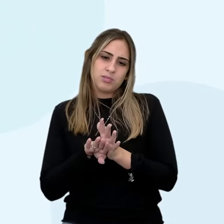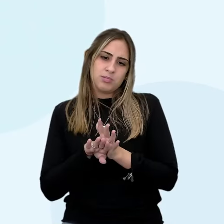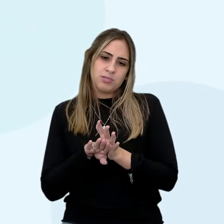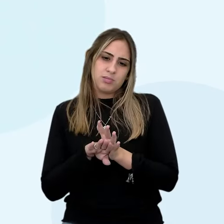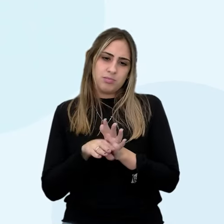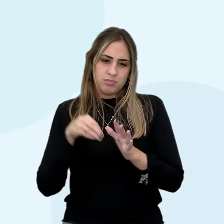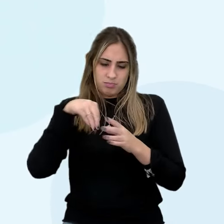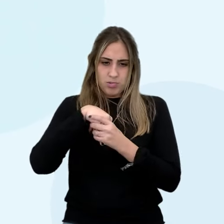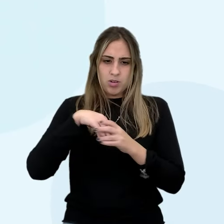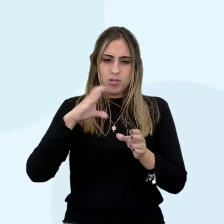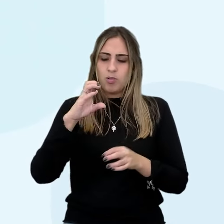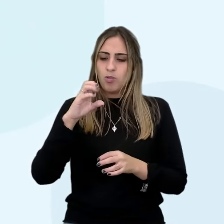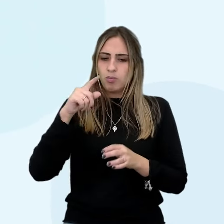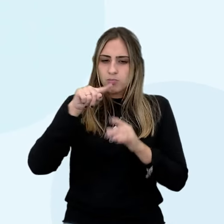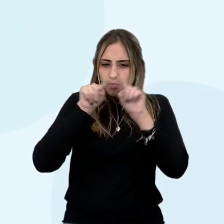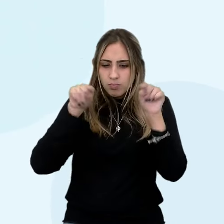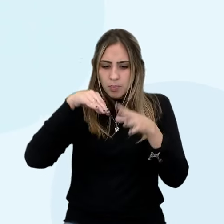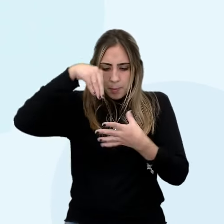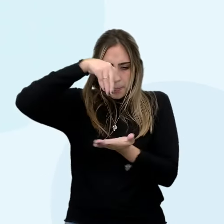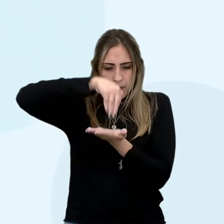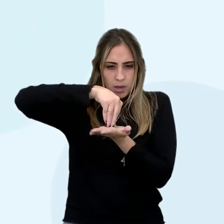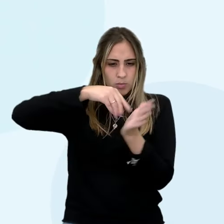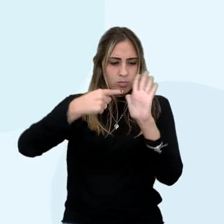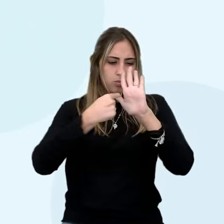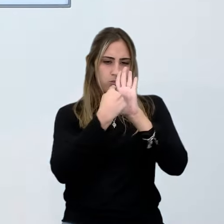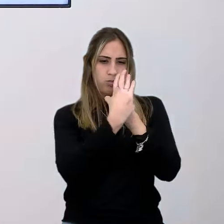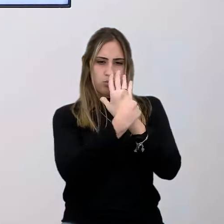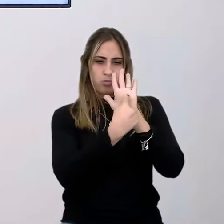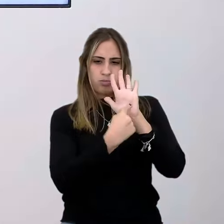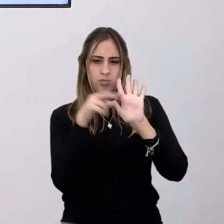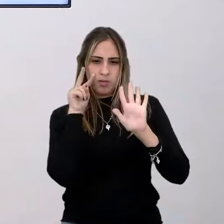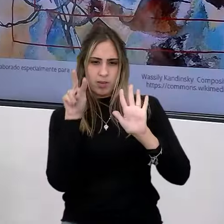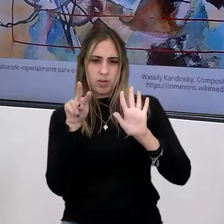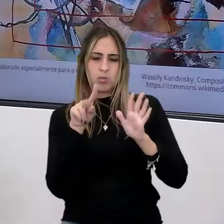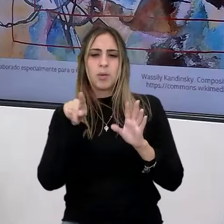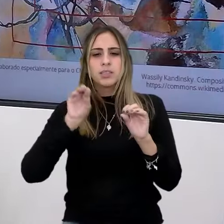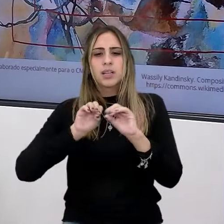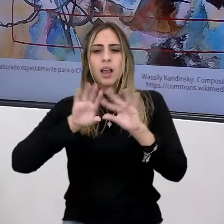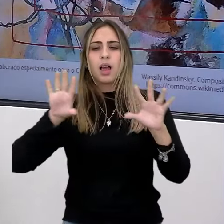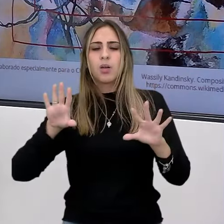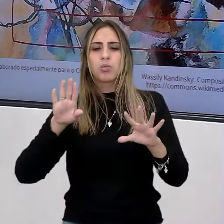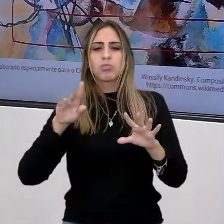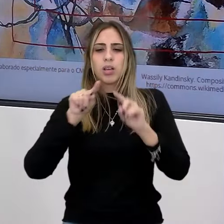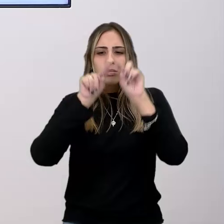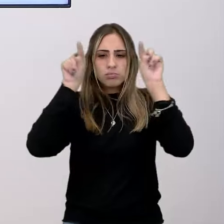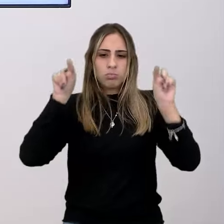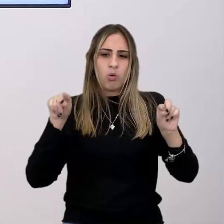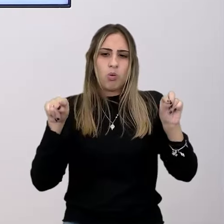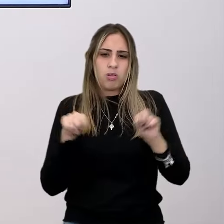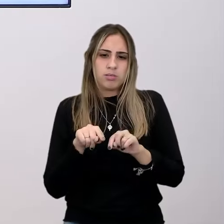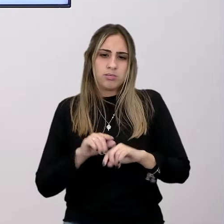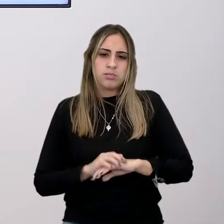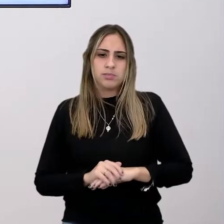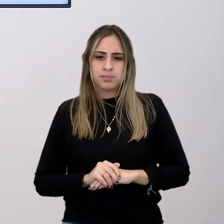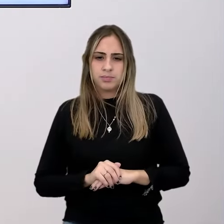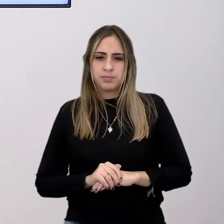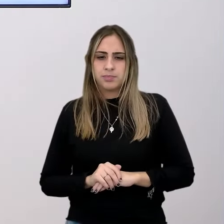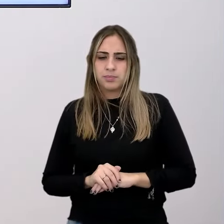ao centro no quadro que é mais claro que as bordas né Nós temos